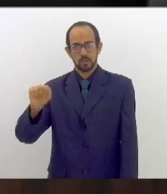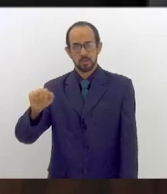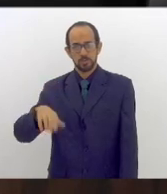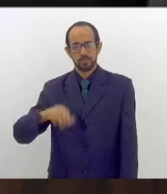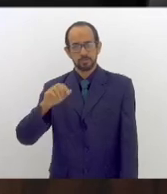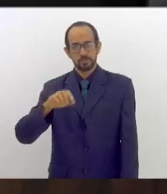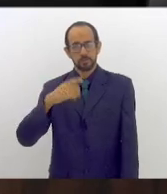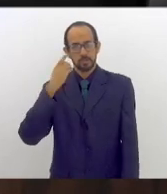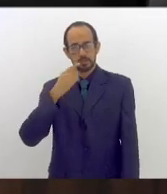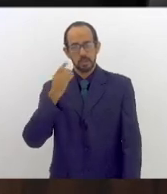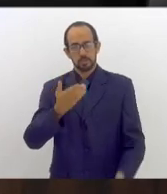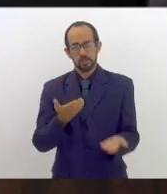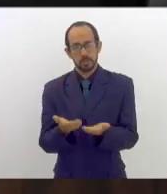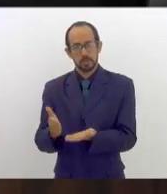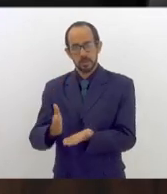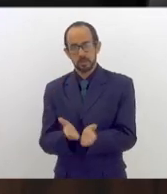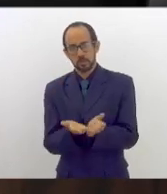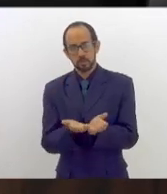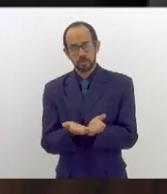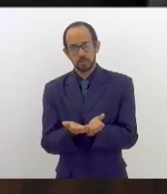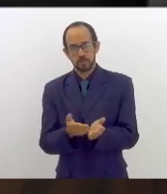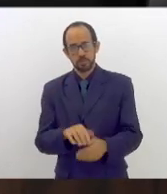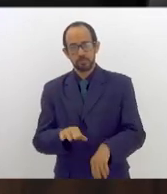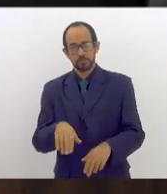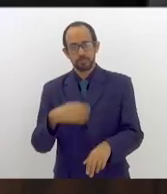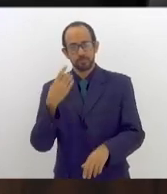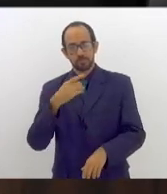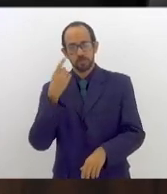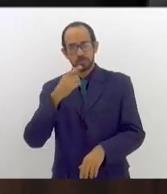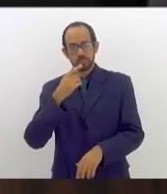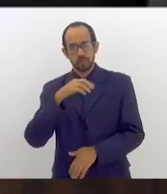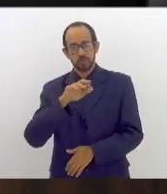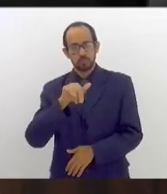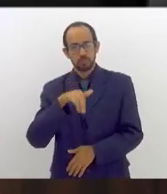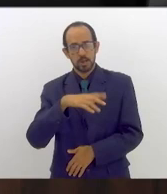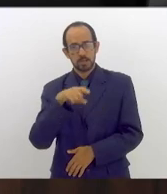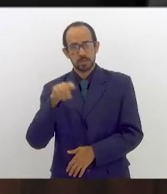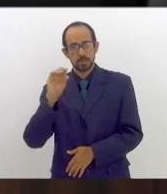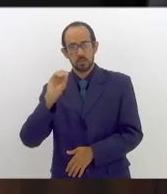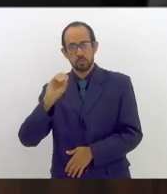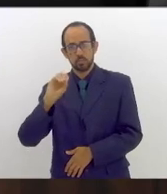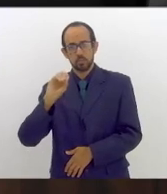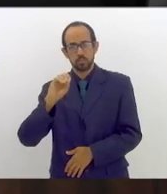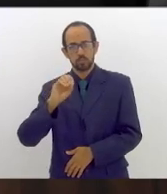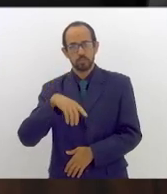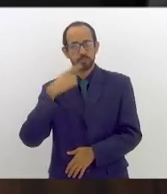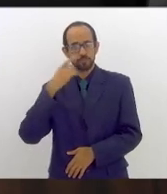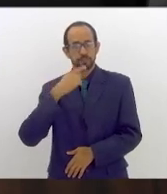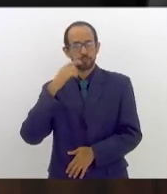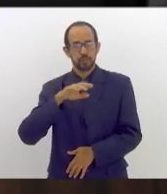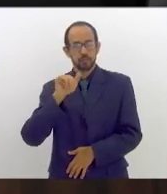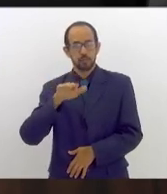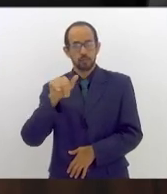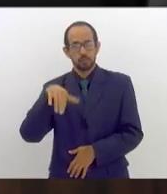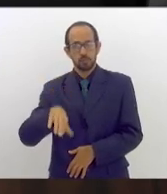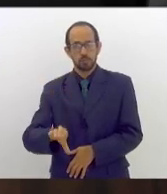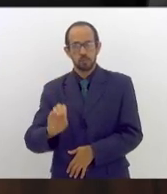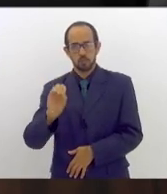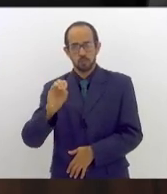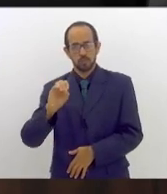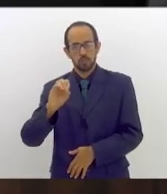Bebeto Deputado brasão Deputado Bruno Dal